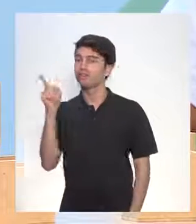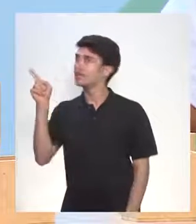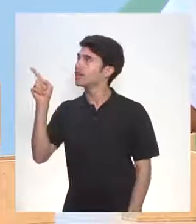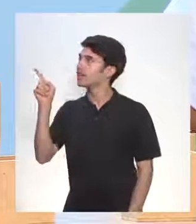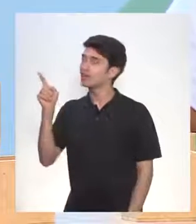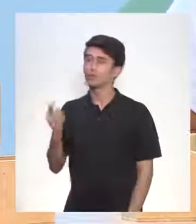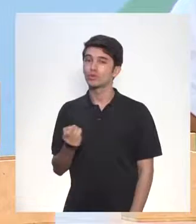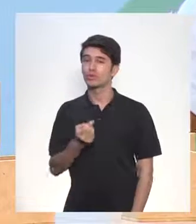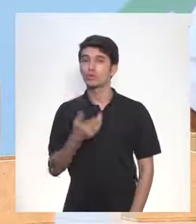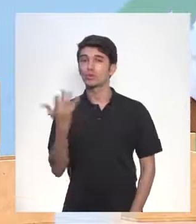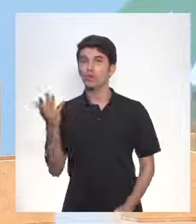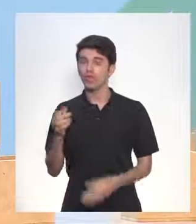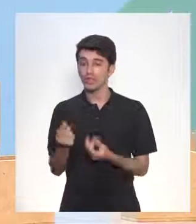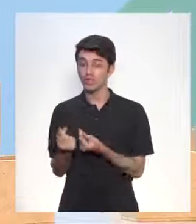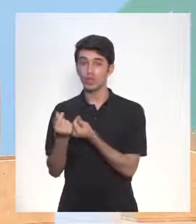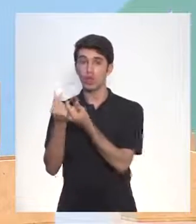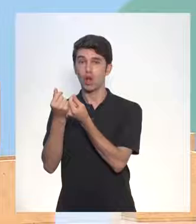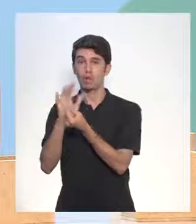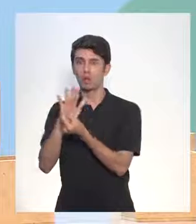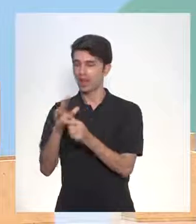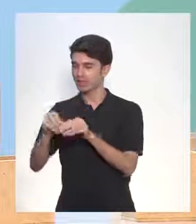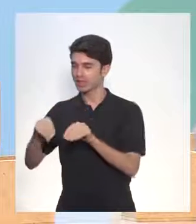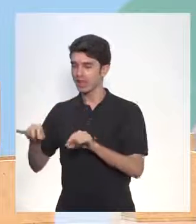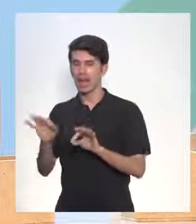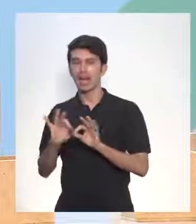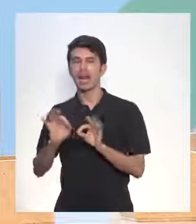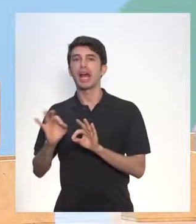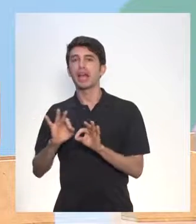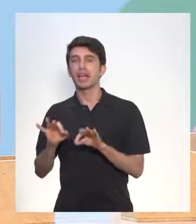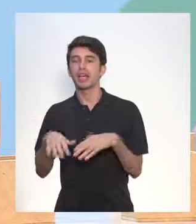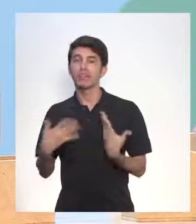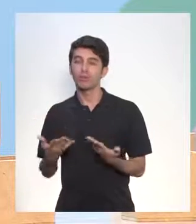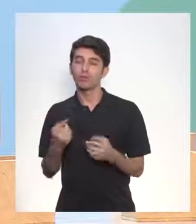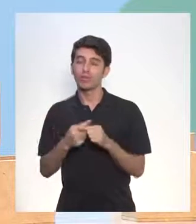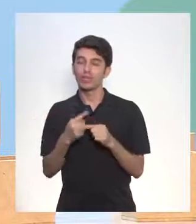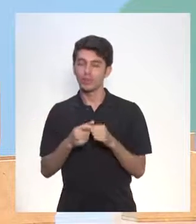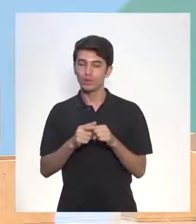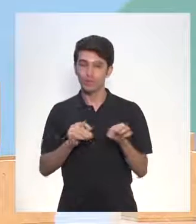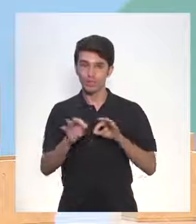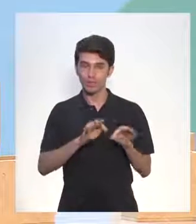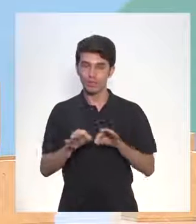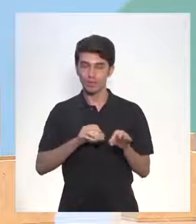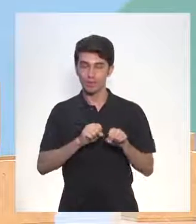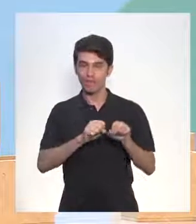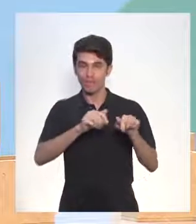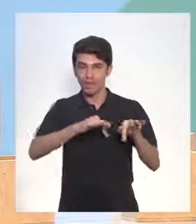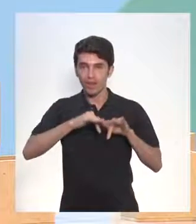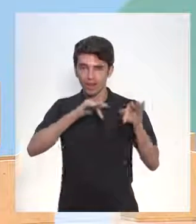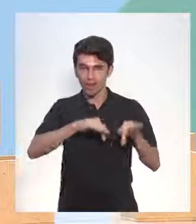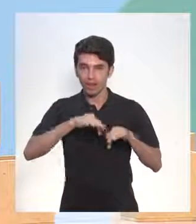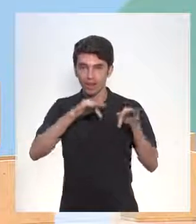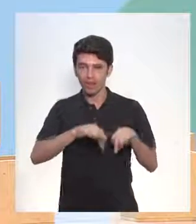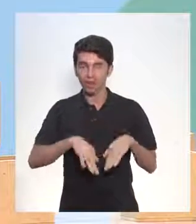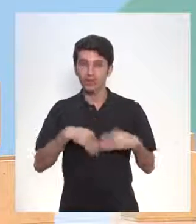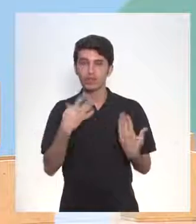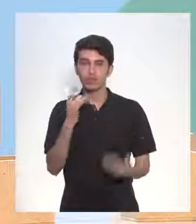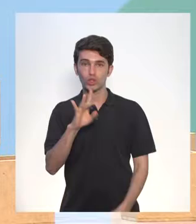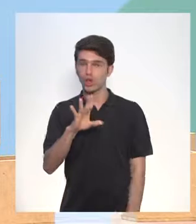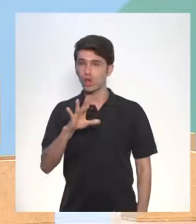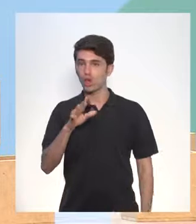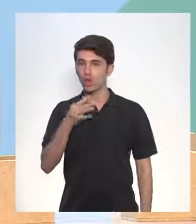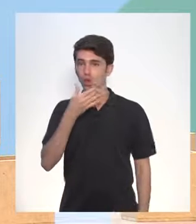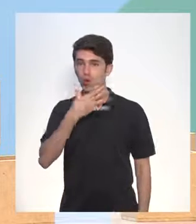com esses nobres que não têm terra? Porque no sistema feudal, somente o filho mais velho que vai herdar a